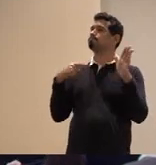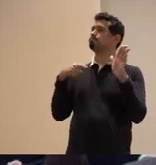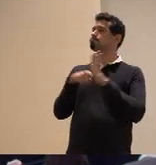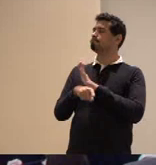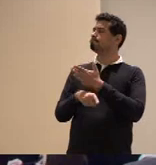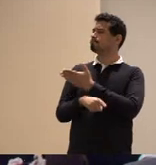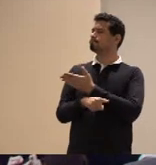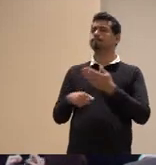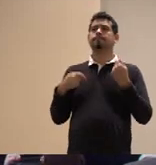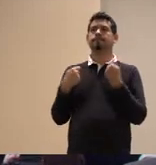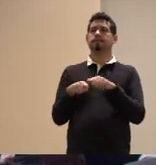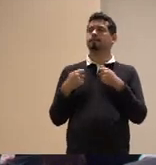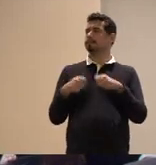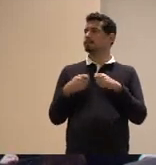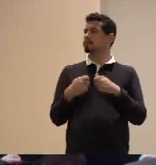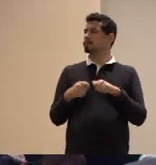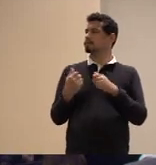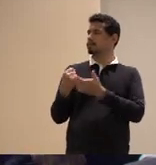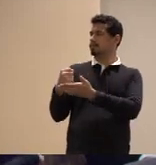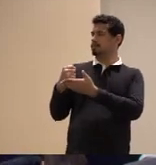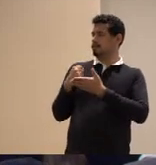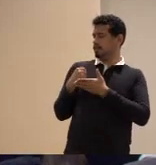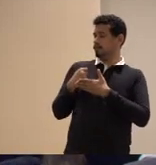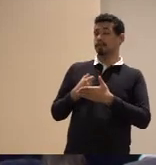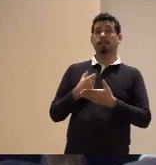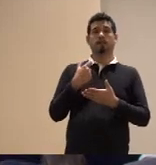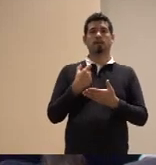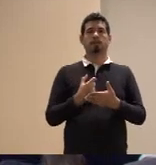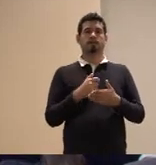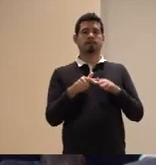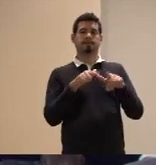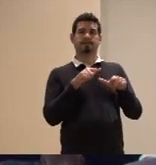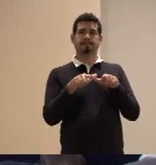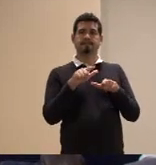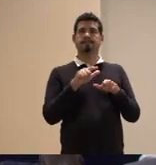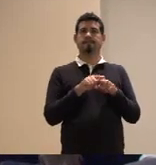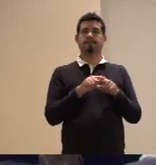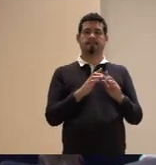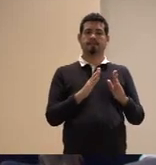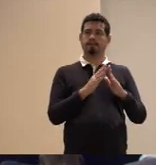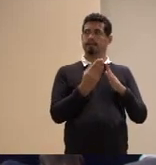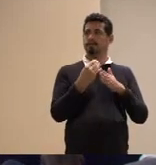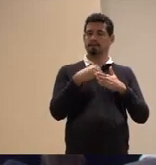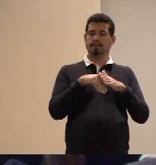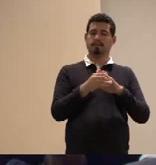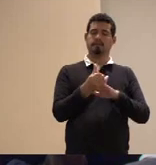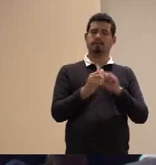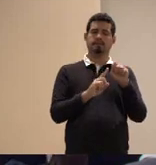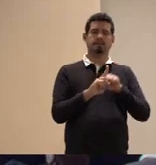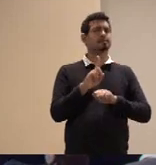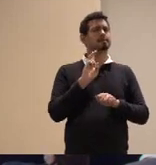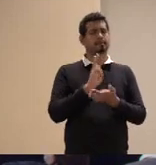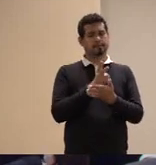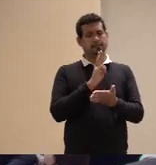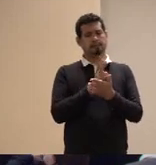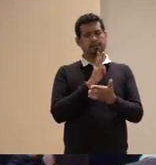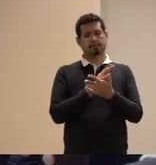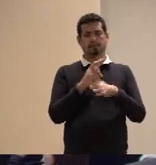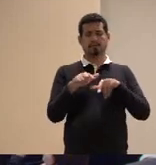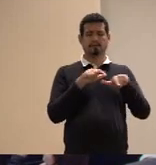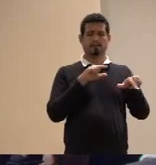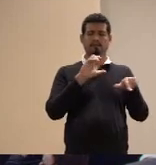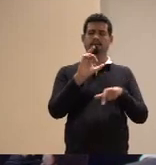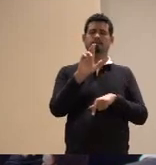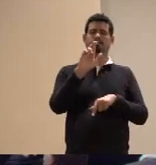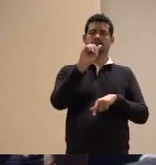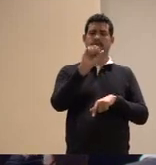e precisamos de ajuda, eu estou no abrigo há 6 meses. Sempre trabalhei em CRAS, então hoje eu vejo o